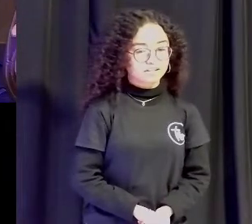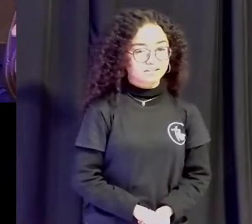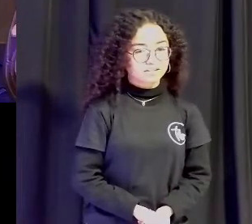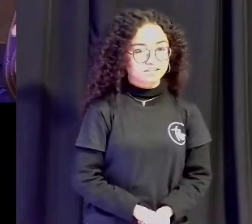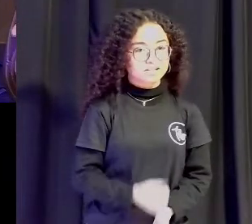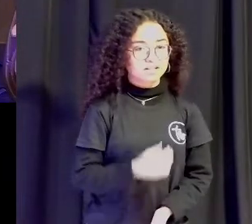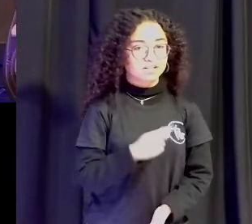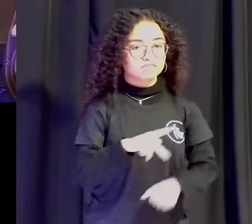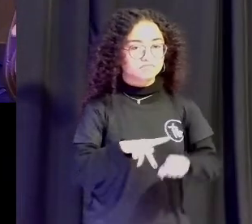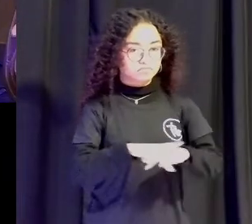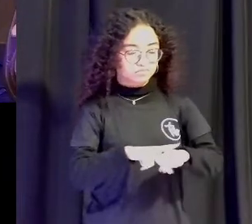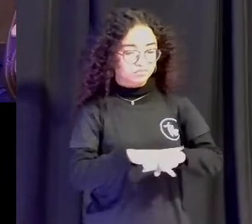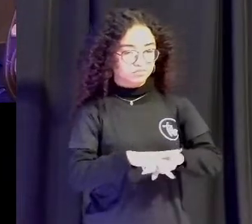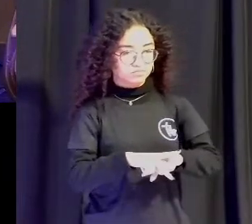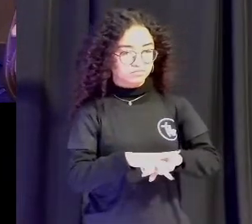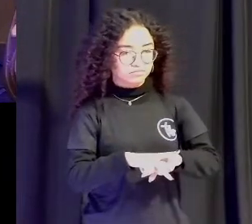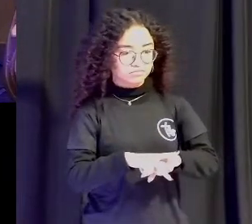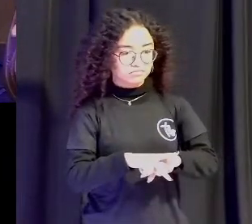Pedro,